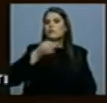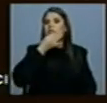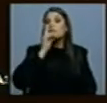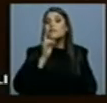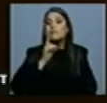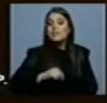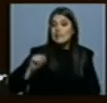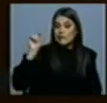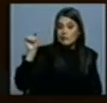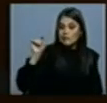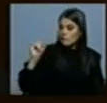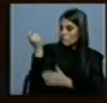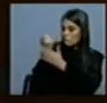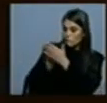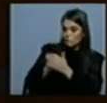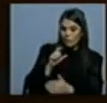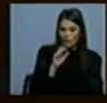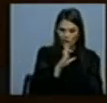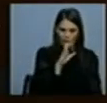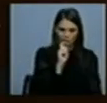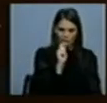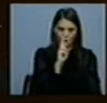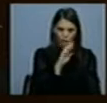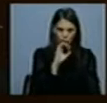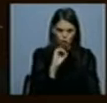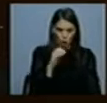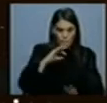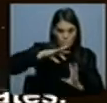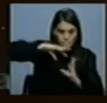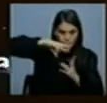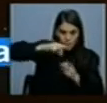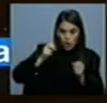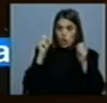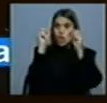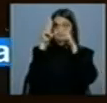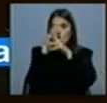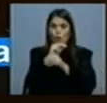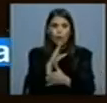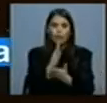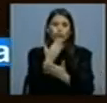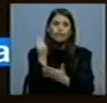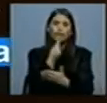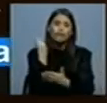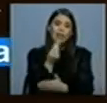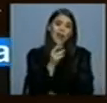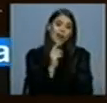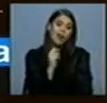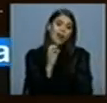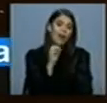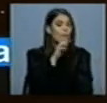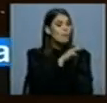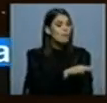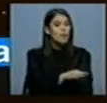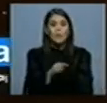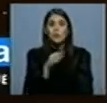contam-nos isto. Isto é uma ilustração de um exoplaneta que é muitíssimo novo, tem apenas 30 milhões de anos